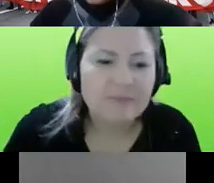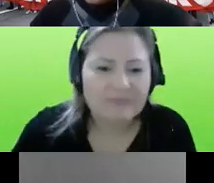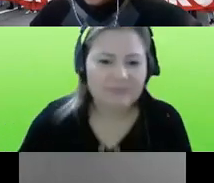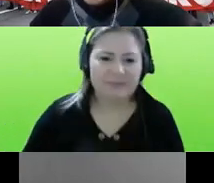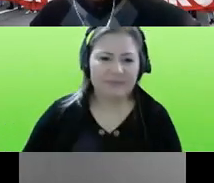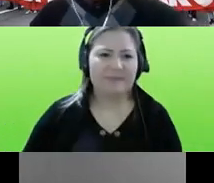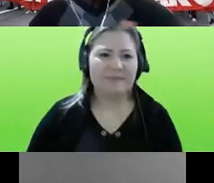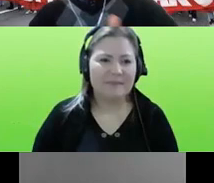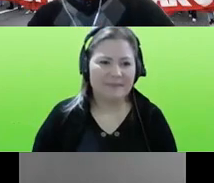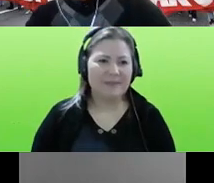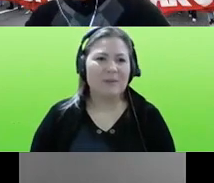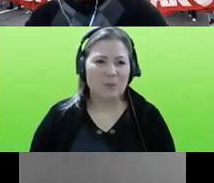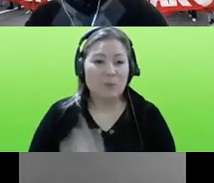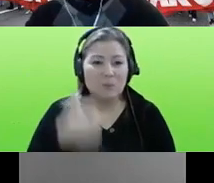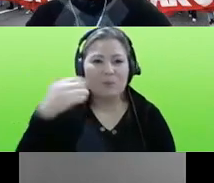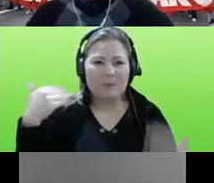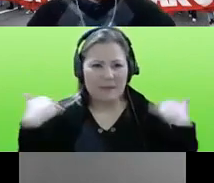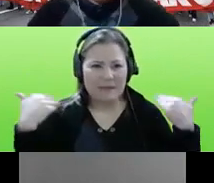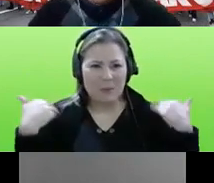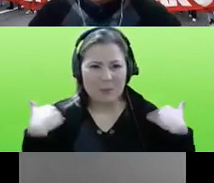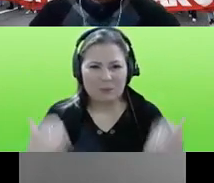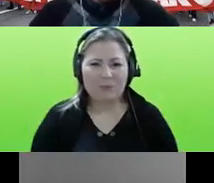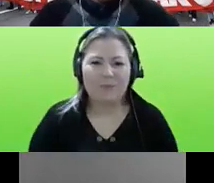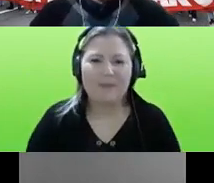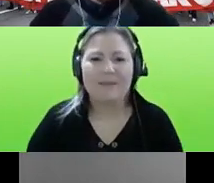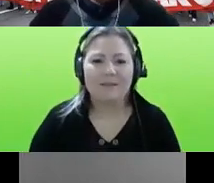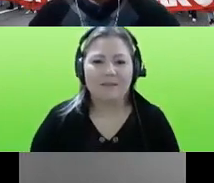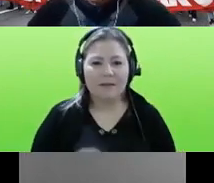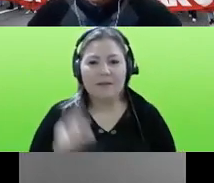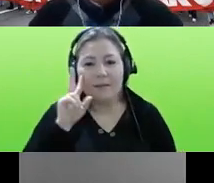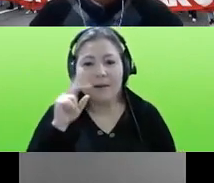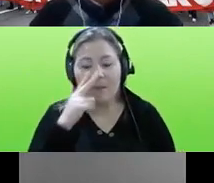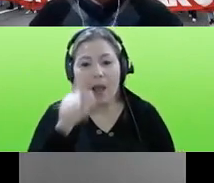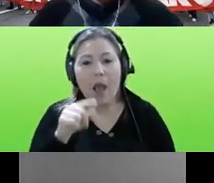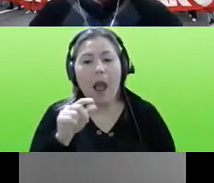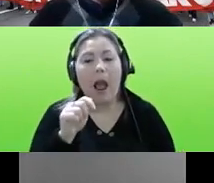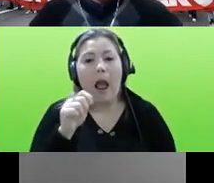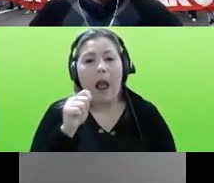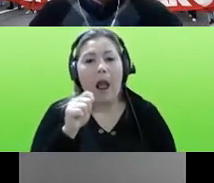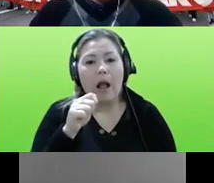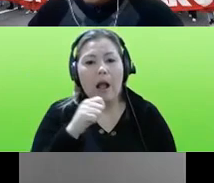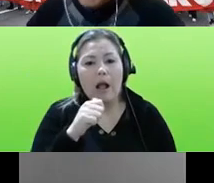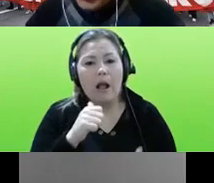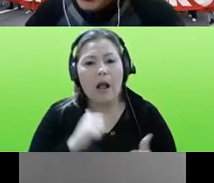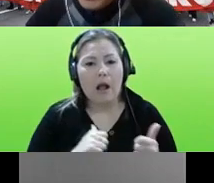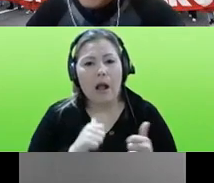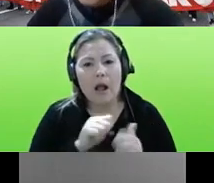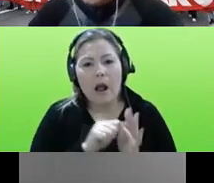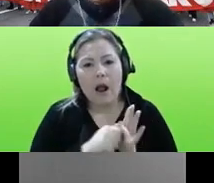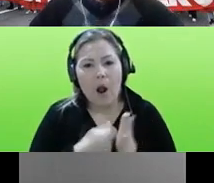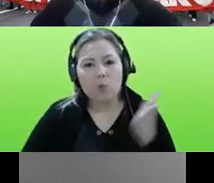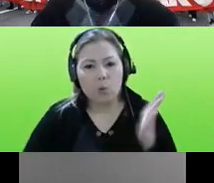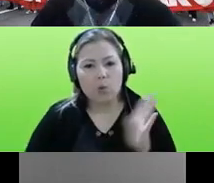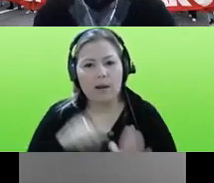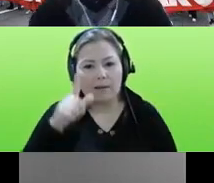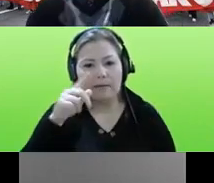Yoram Hazoni, e é bom lembrar aqui que o Hazoni é um autor israelense conservador, tá? Não